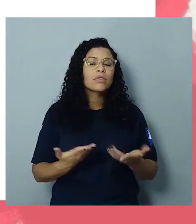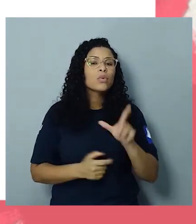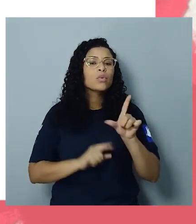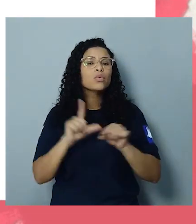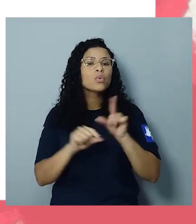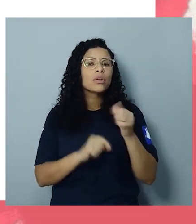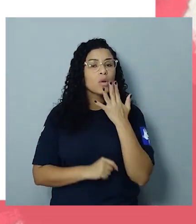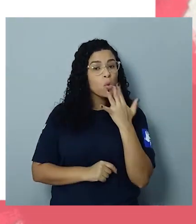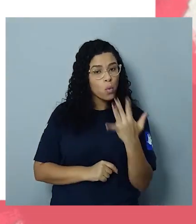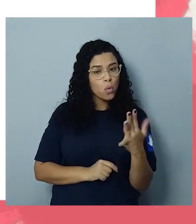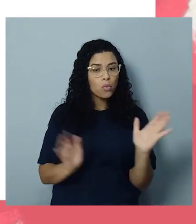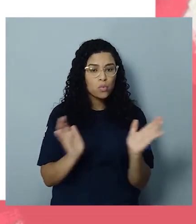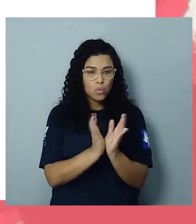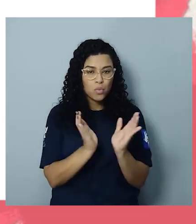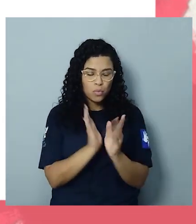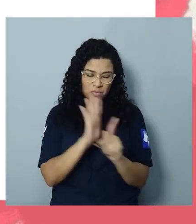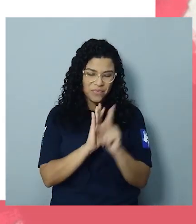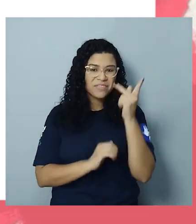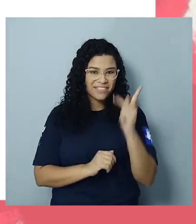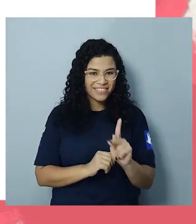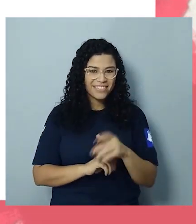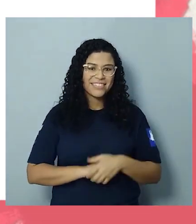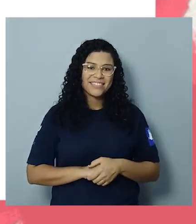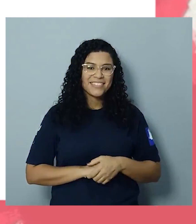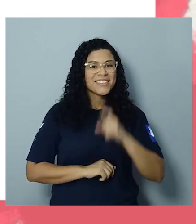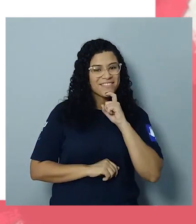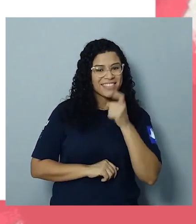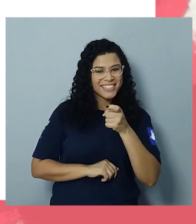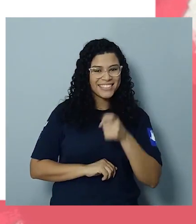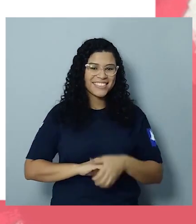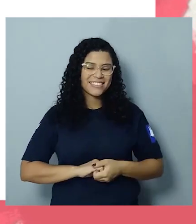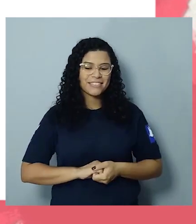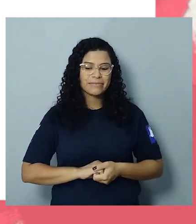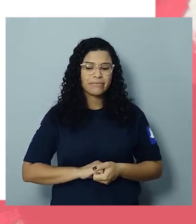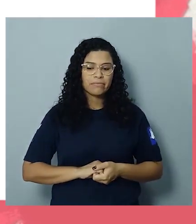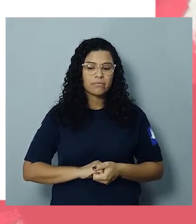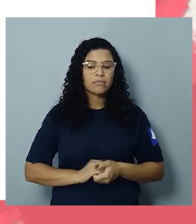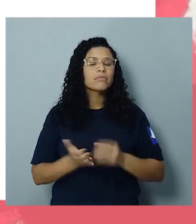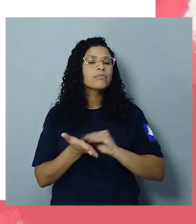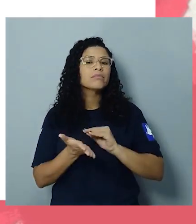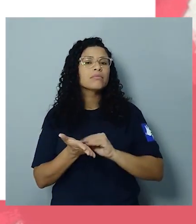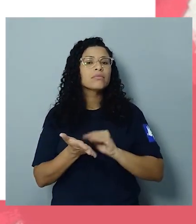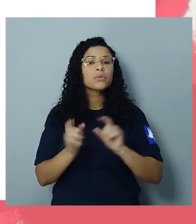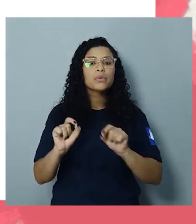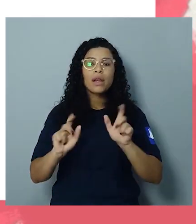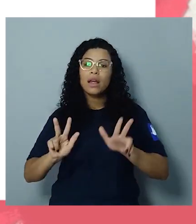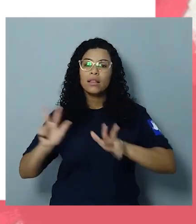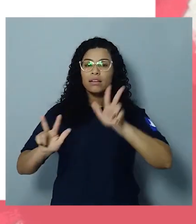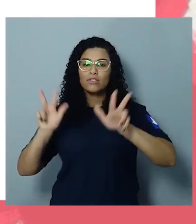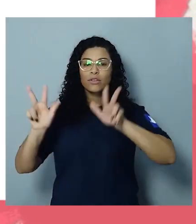bem então vamos dar uma cor para o time deles desceram do time verde um sobrou a